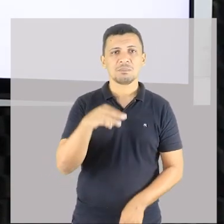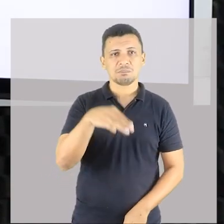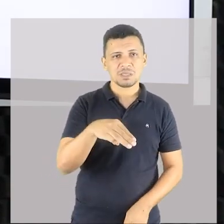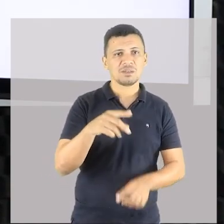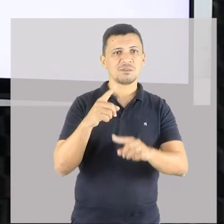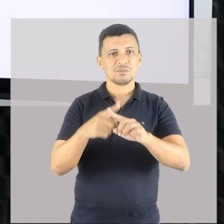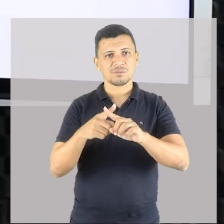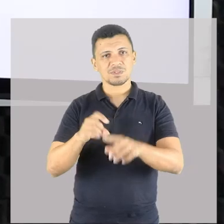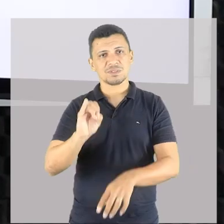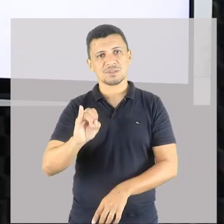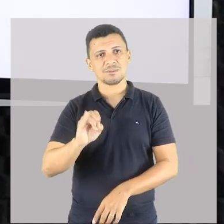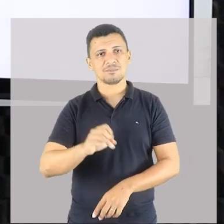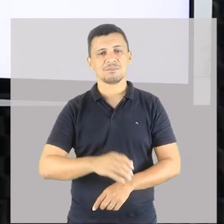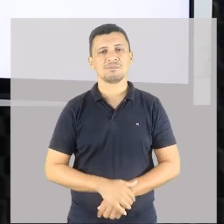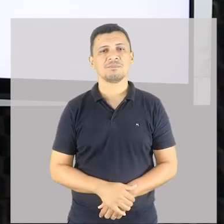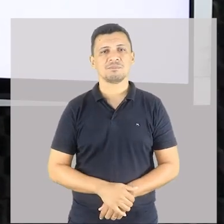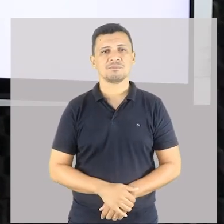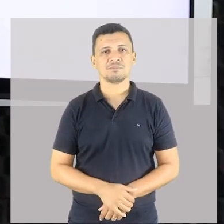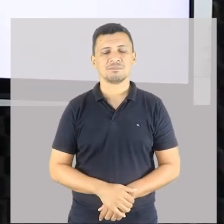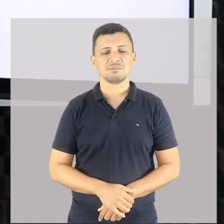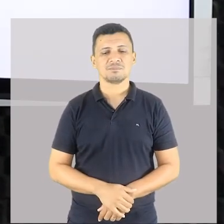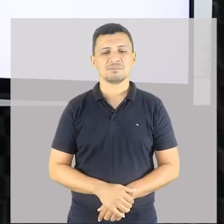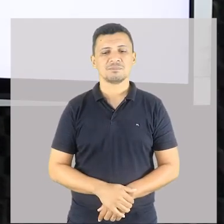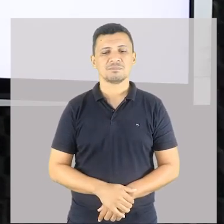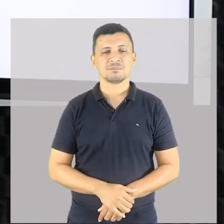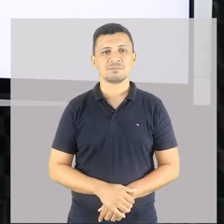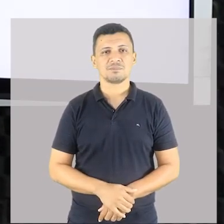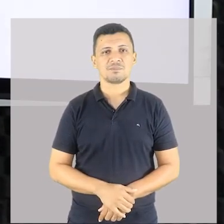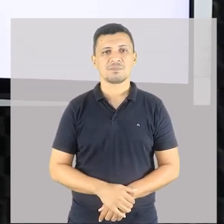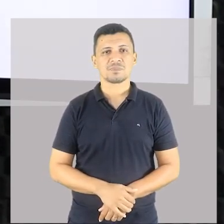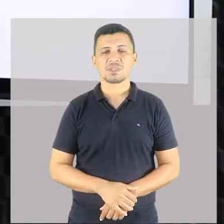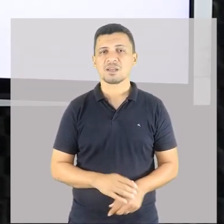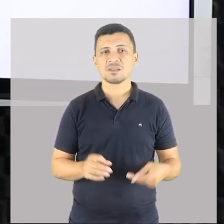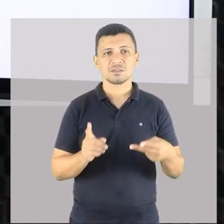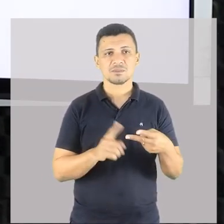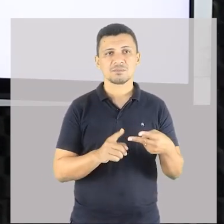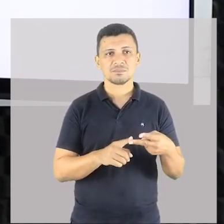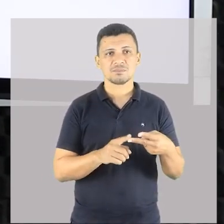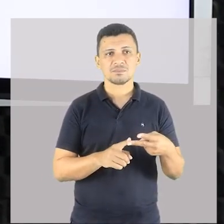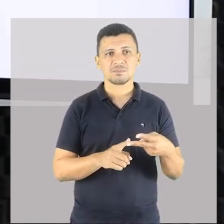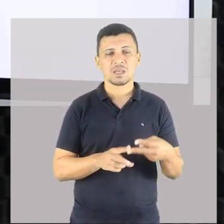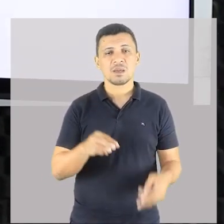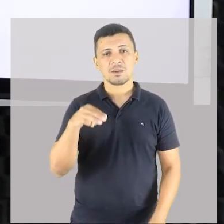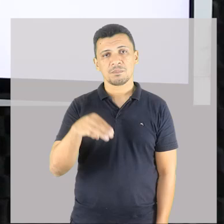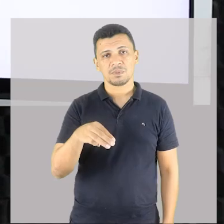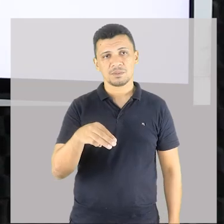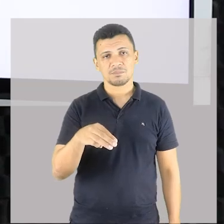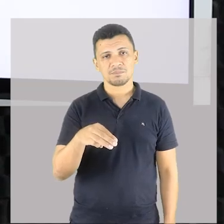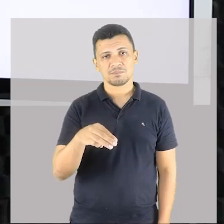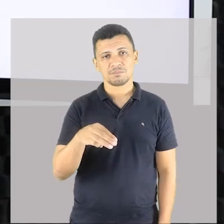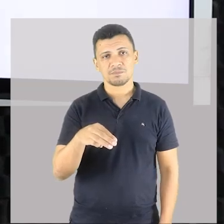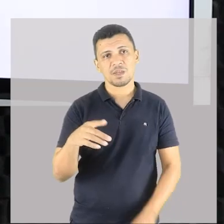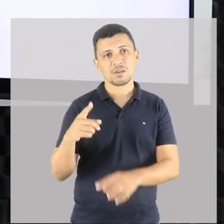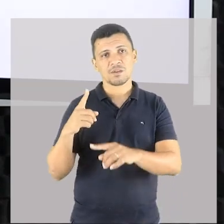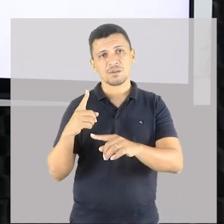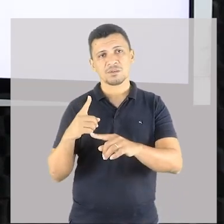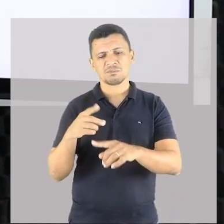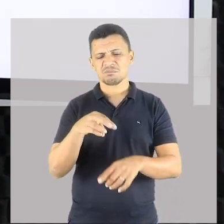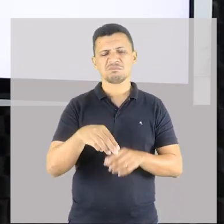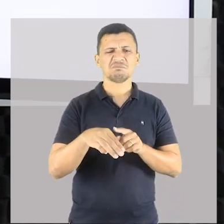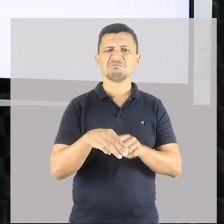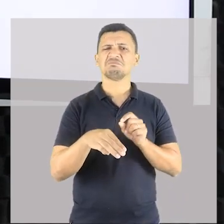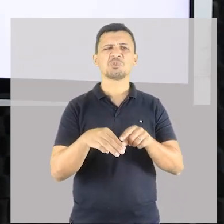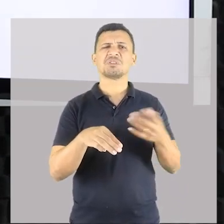I. Certo? Então, a segunda, Mi, permeabilidade magnética do meio. Gente,